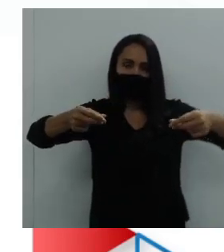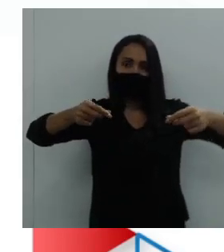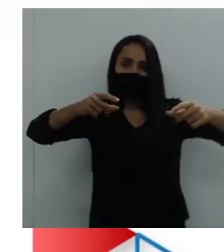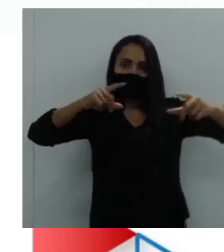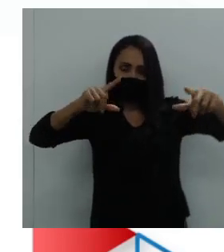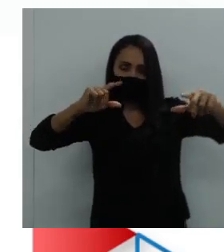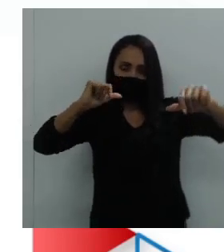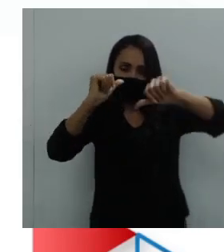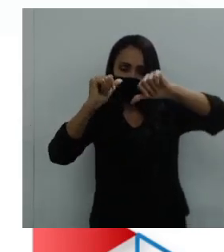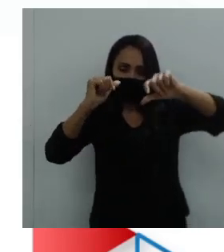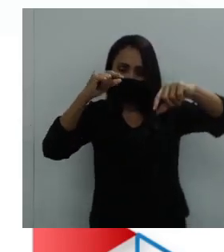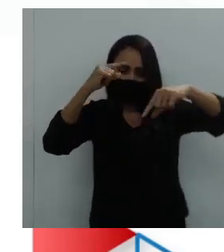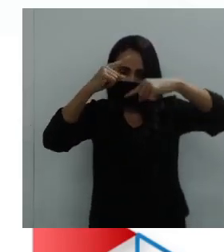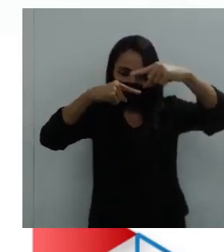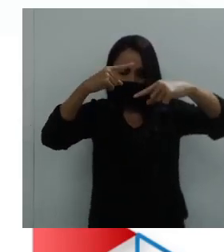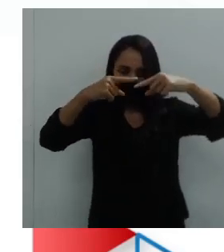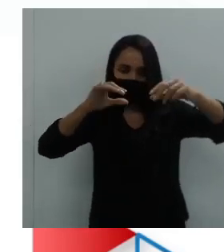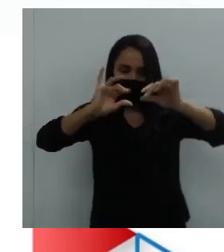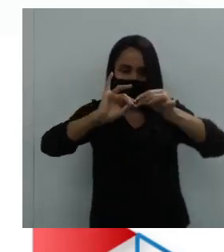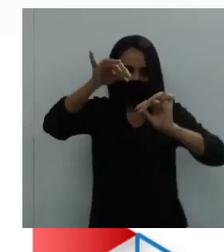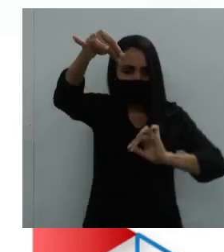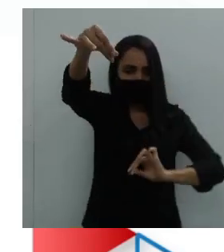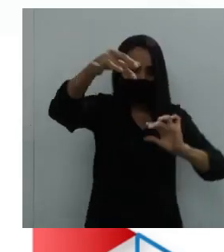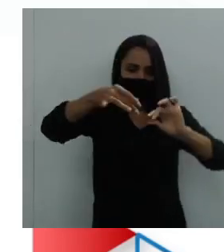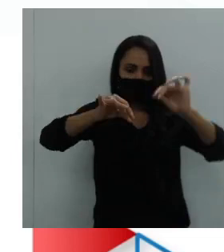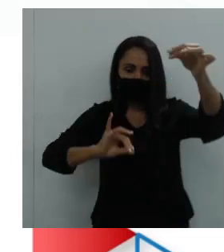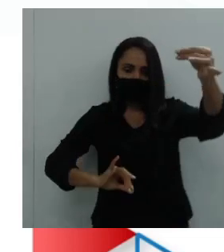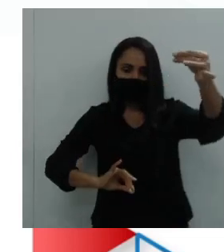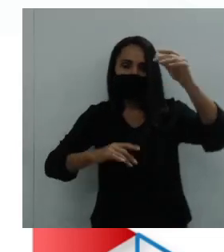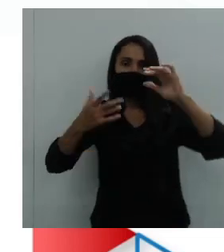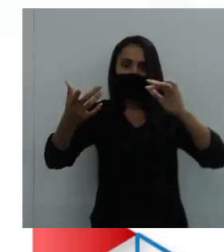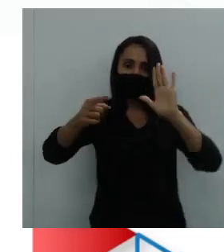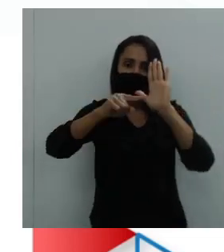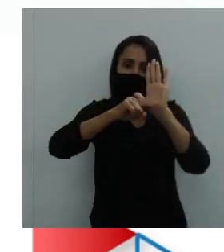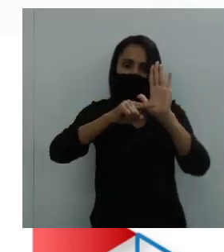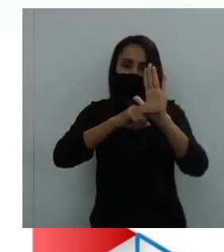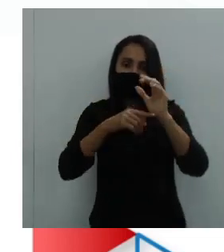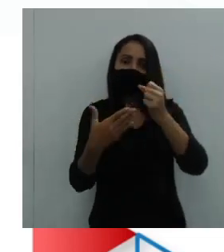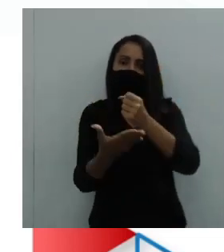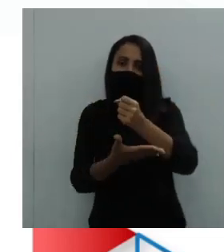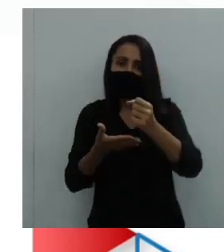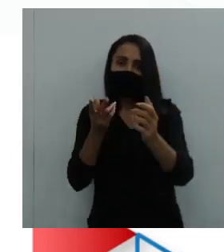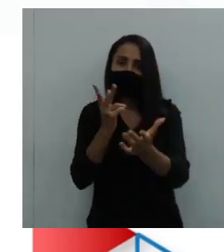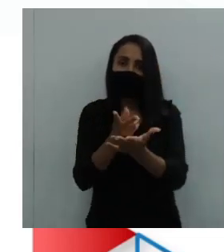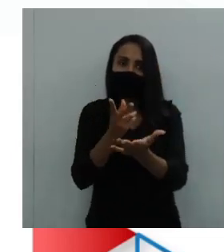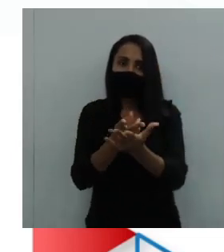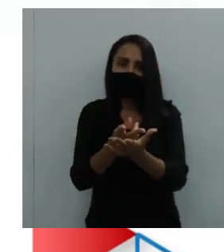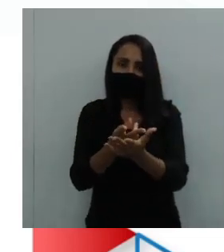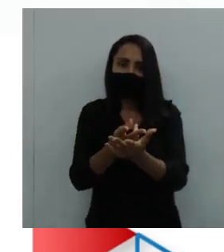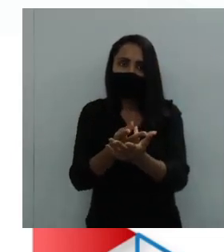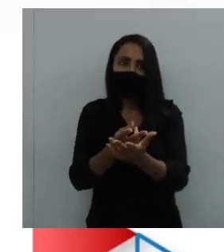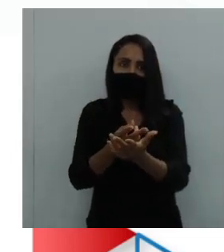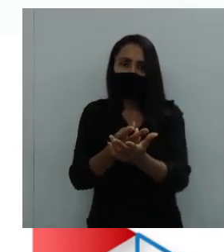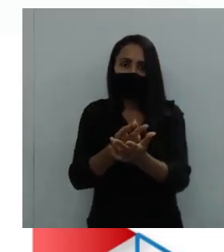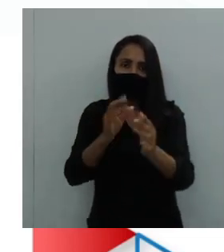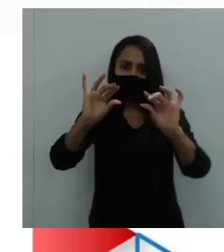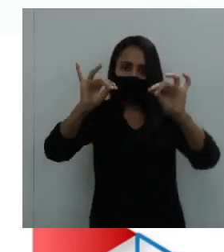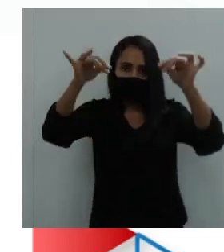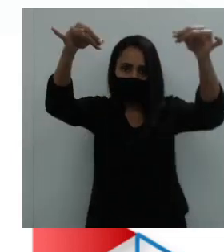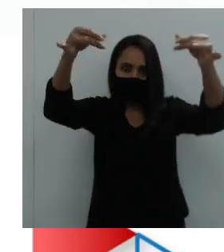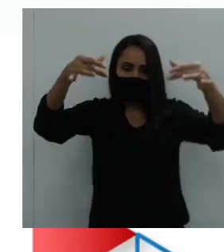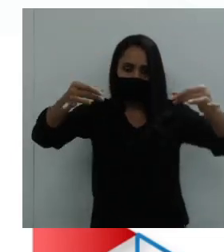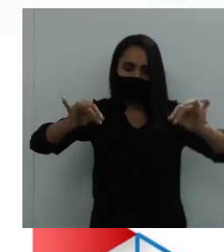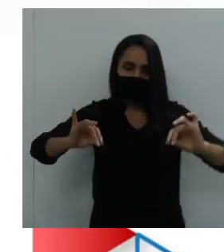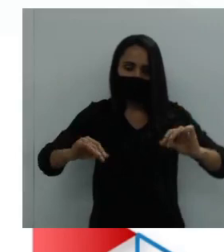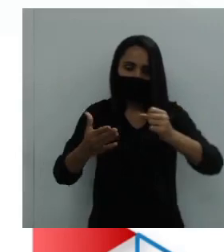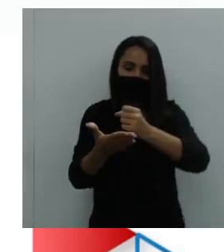formas opostas entre si, com a mesma base voltada para si. Tá vendo aí? A base de um